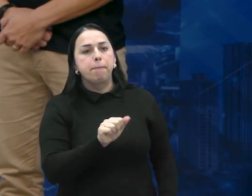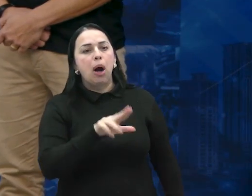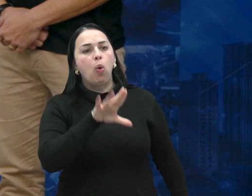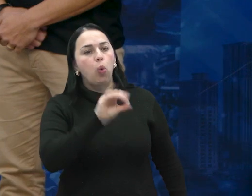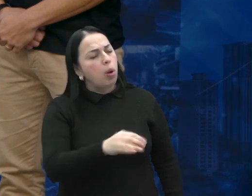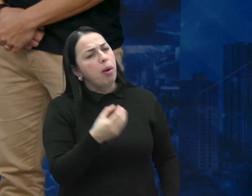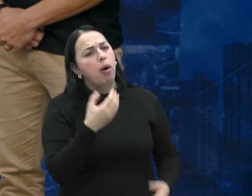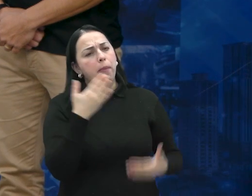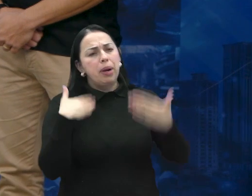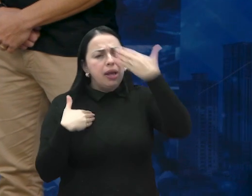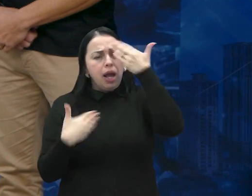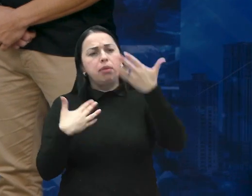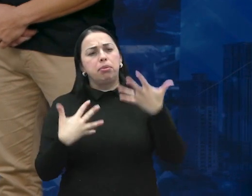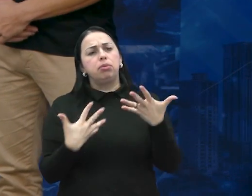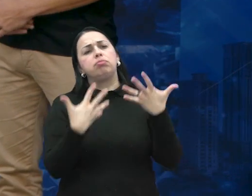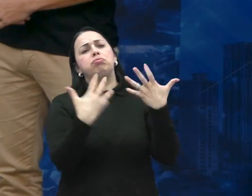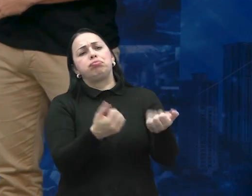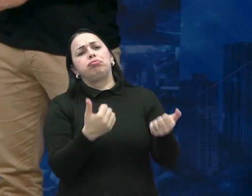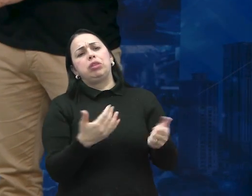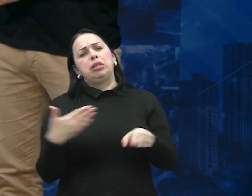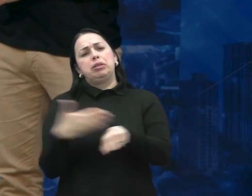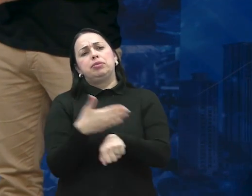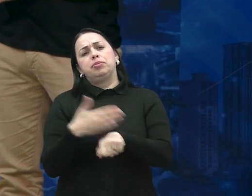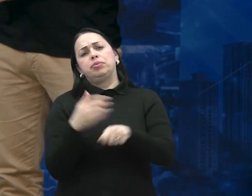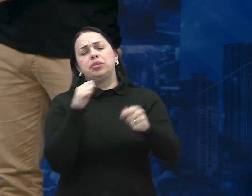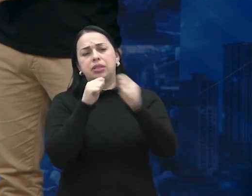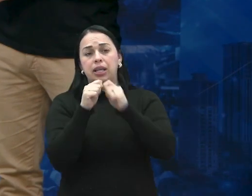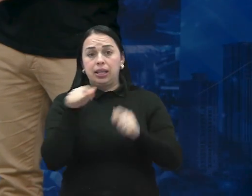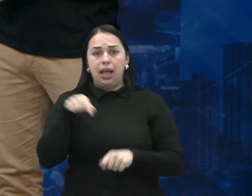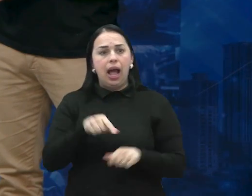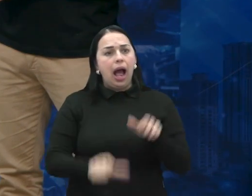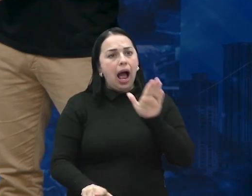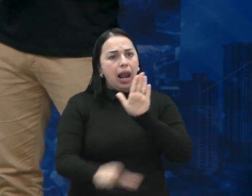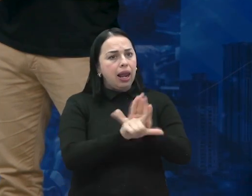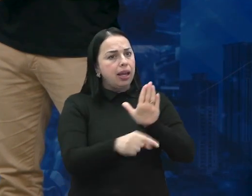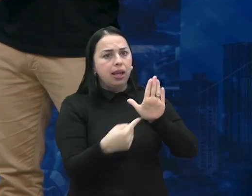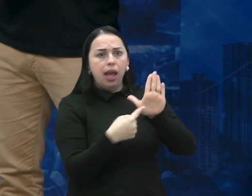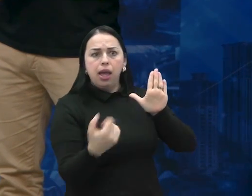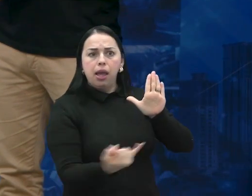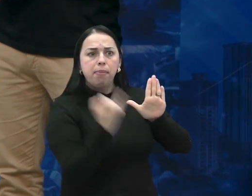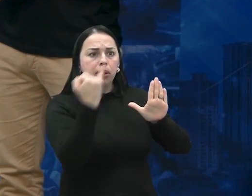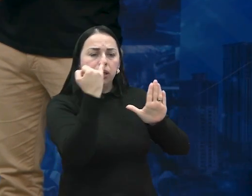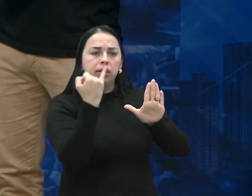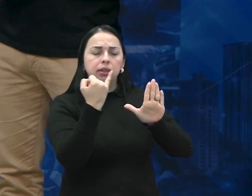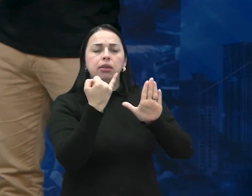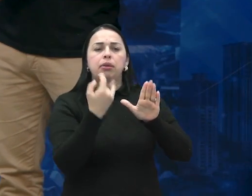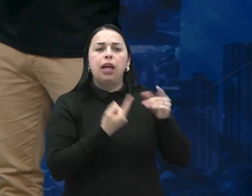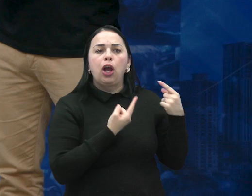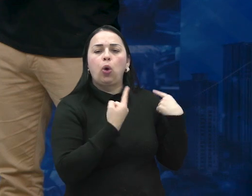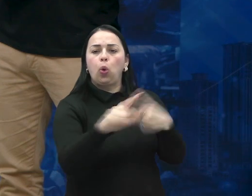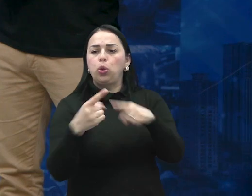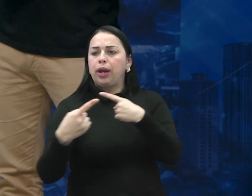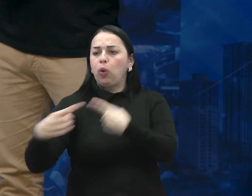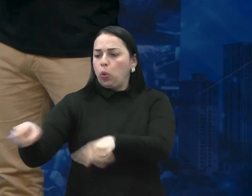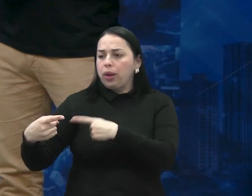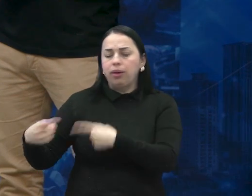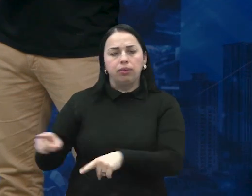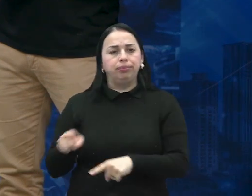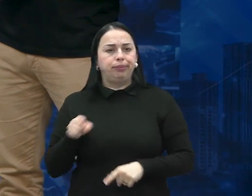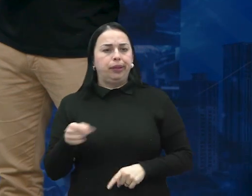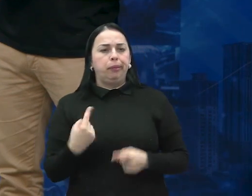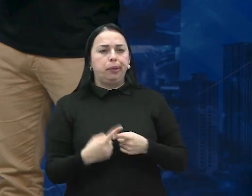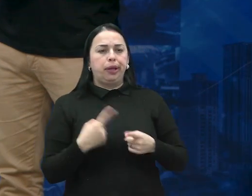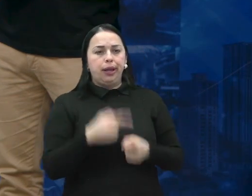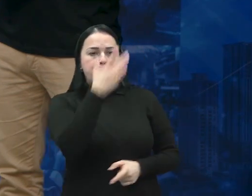Paulo, muito obrigado por aceitar o convite. A lei ela foi muito importante dentro do contexto de combate, né, entre